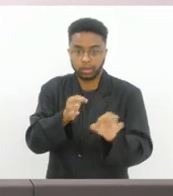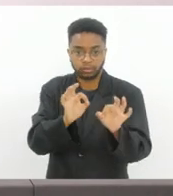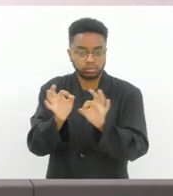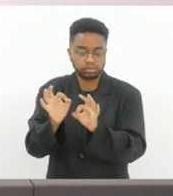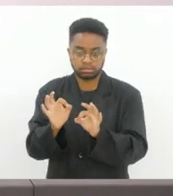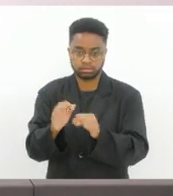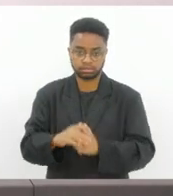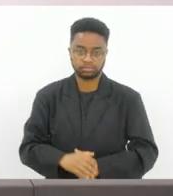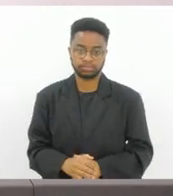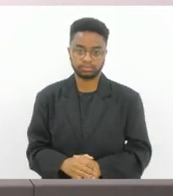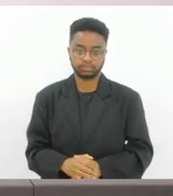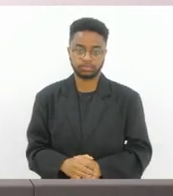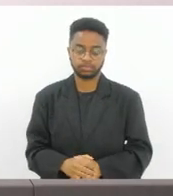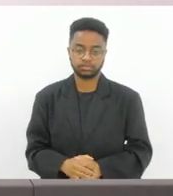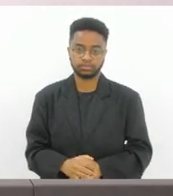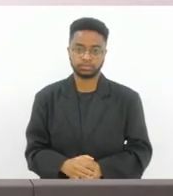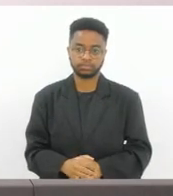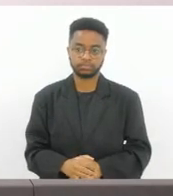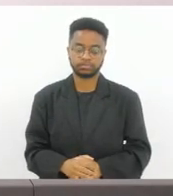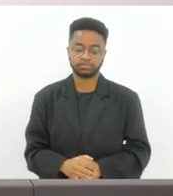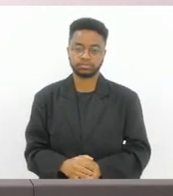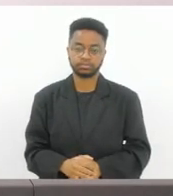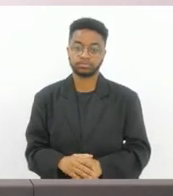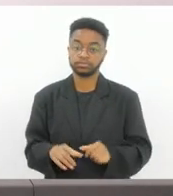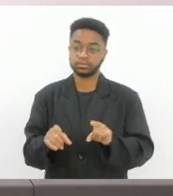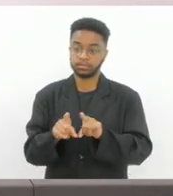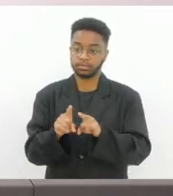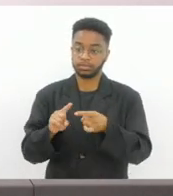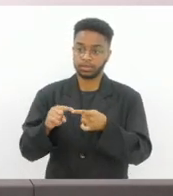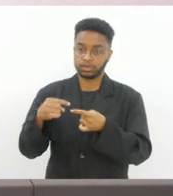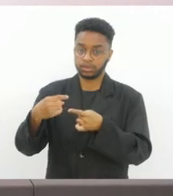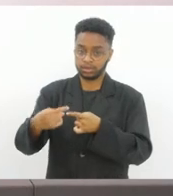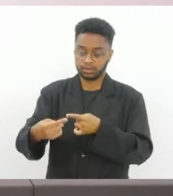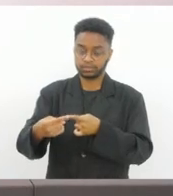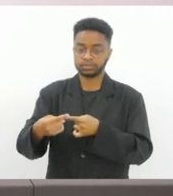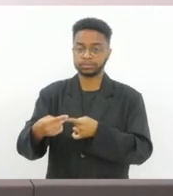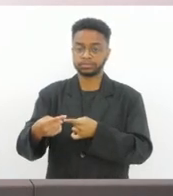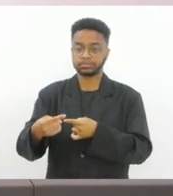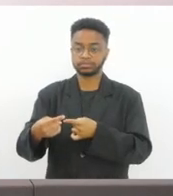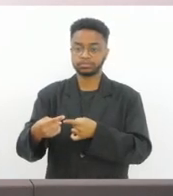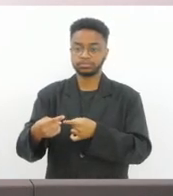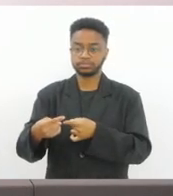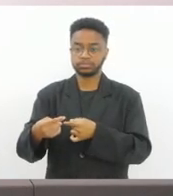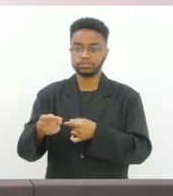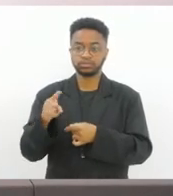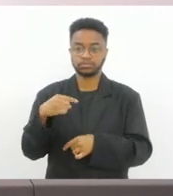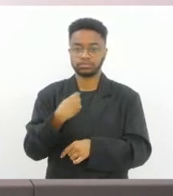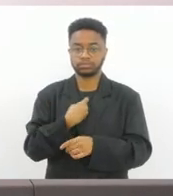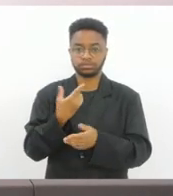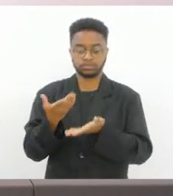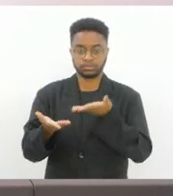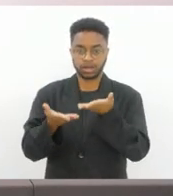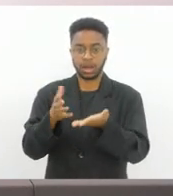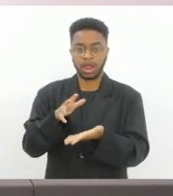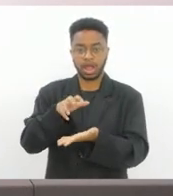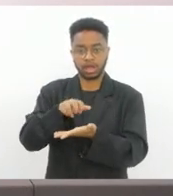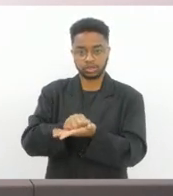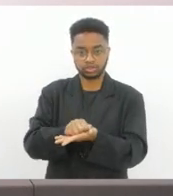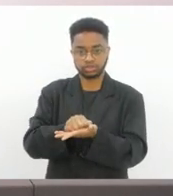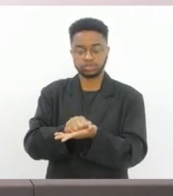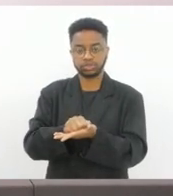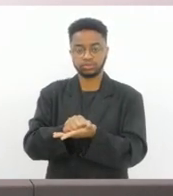lugar. E aí, após realizar, nesse mesmo caso, após realizar registro